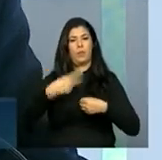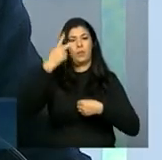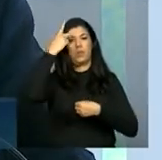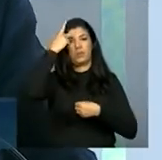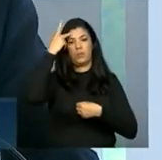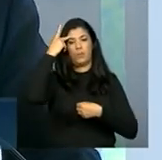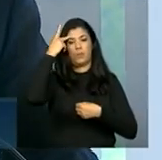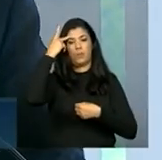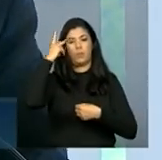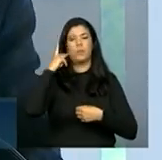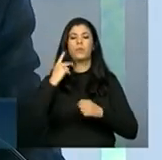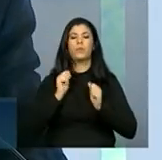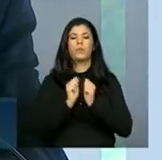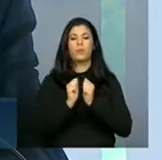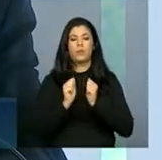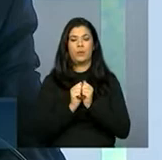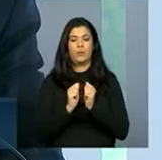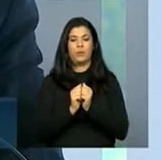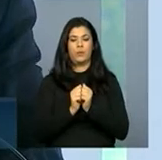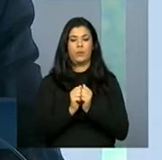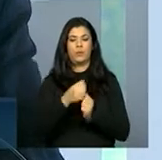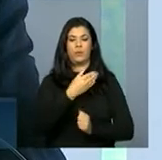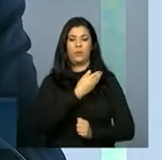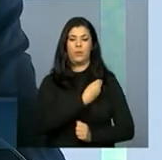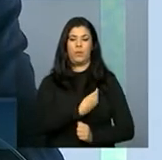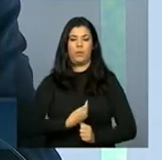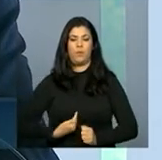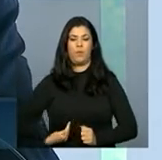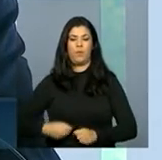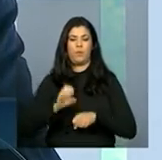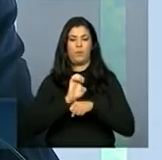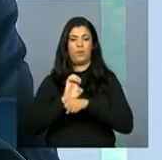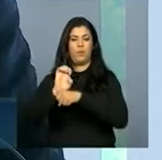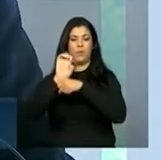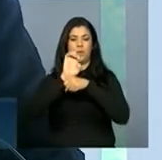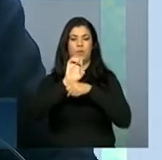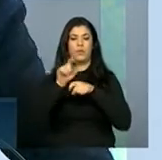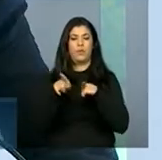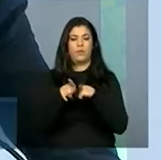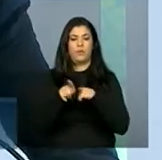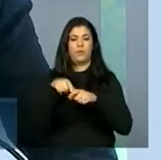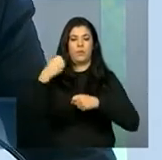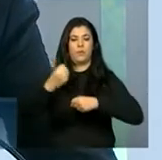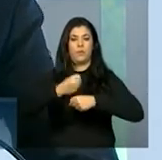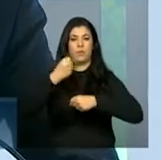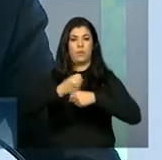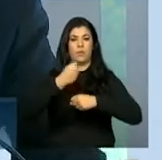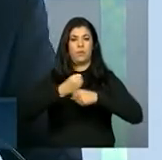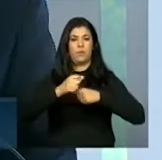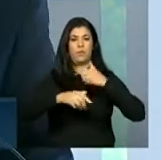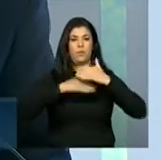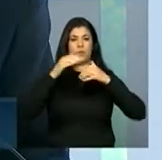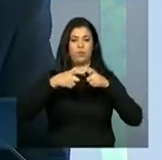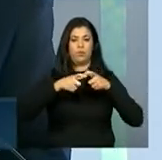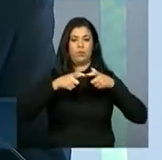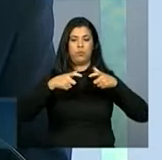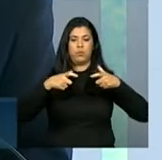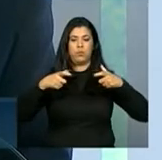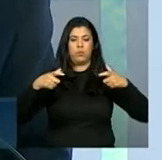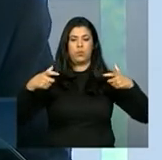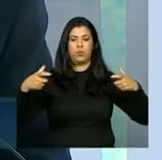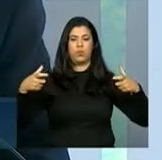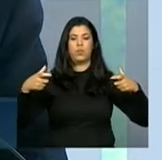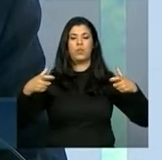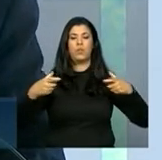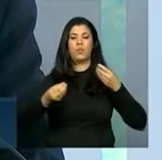através da do Governo do Estado e construindo aqui uma expansão das obras